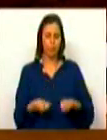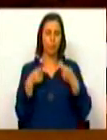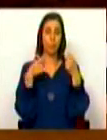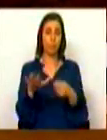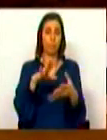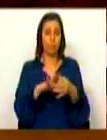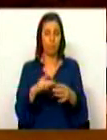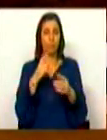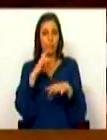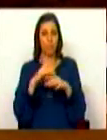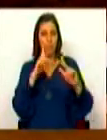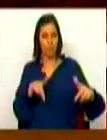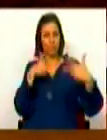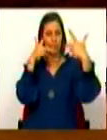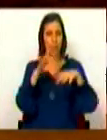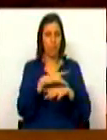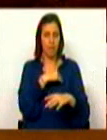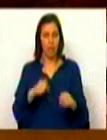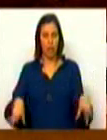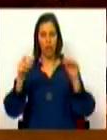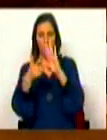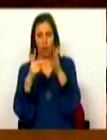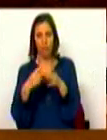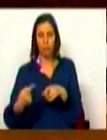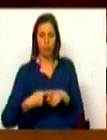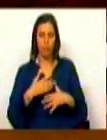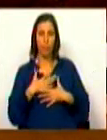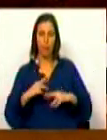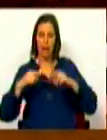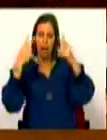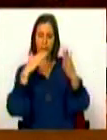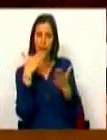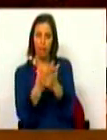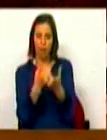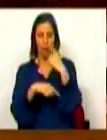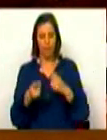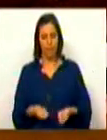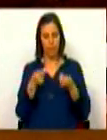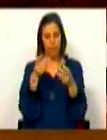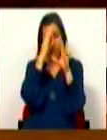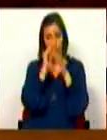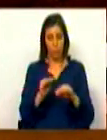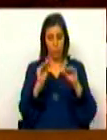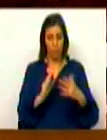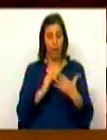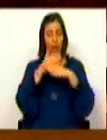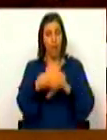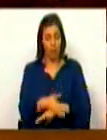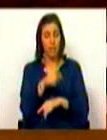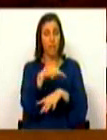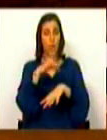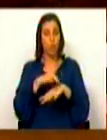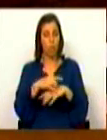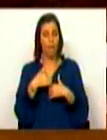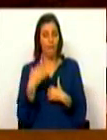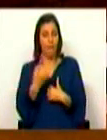em áreas como telemedicina e novas tecnologias, carreiras atrativas para profissionais, investimento na formação, acesso oportuno aos